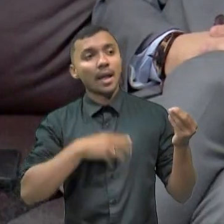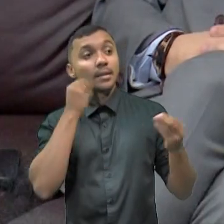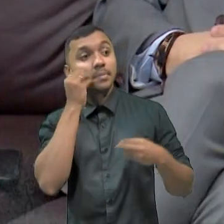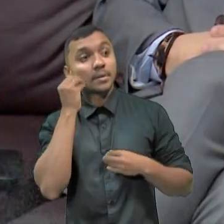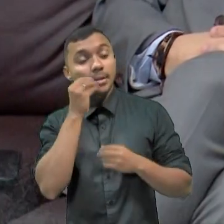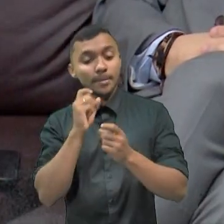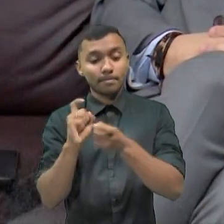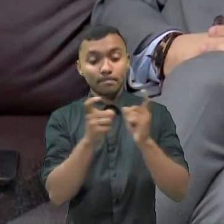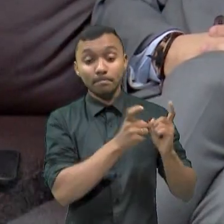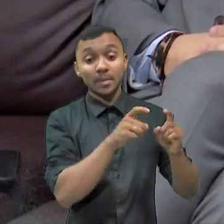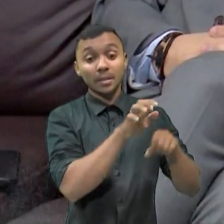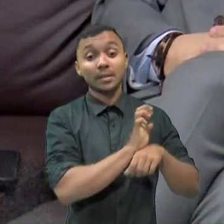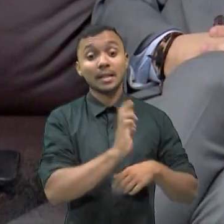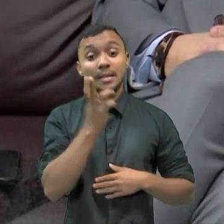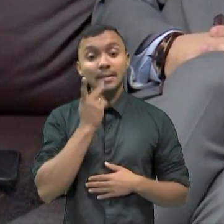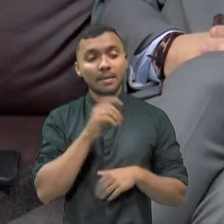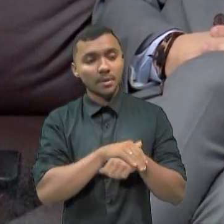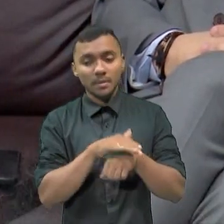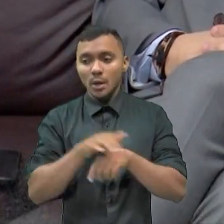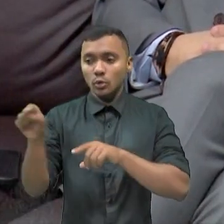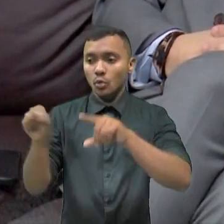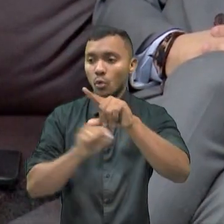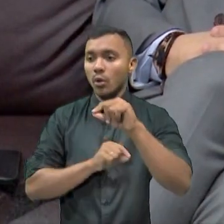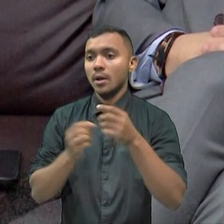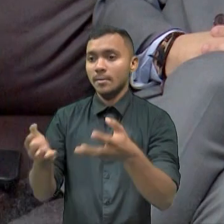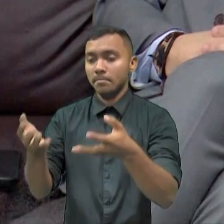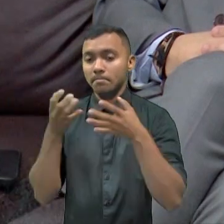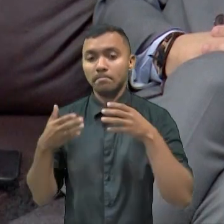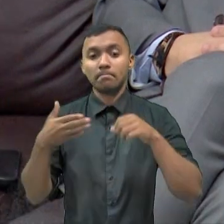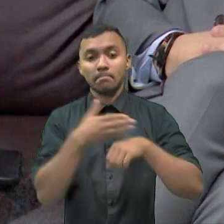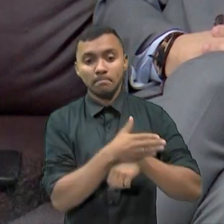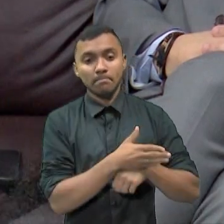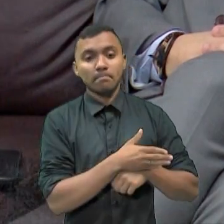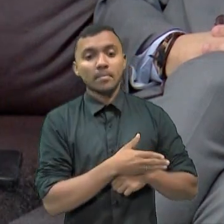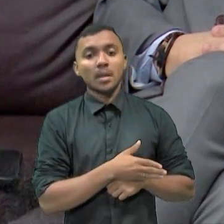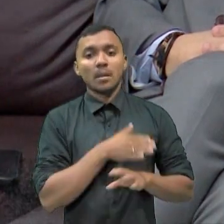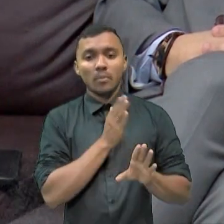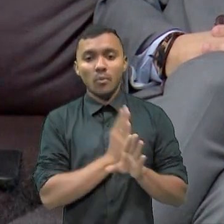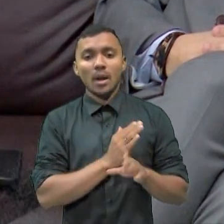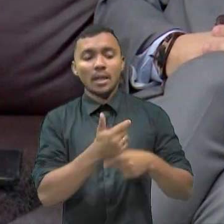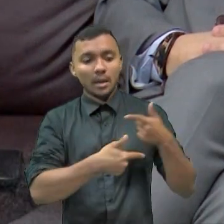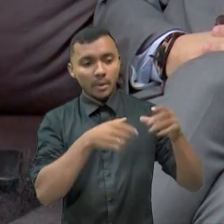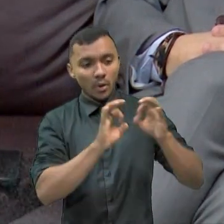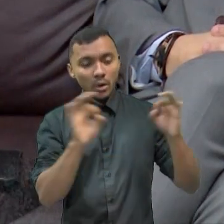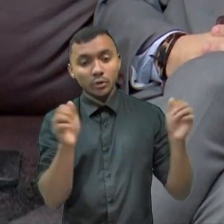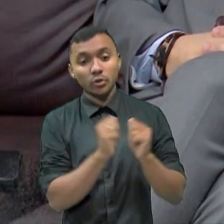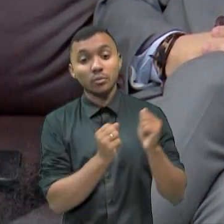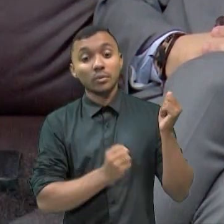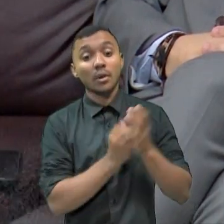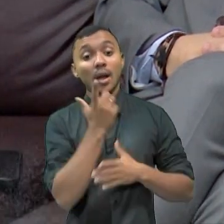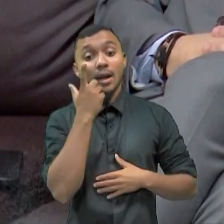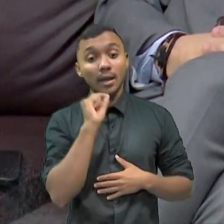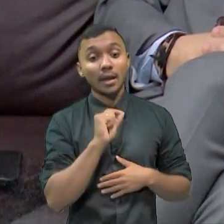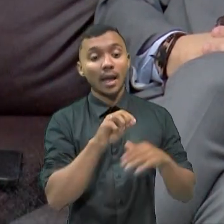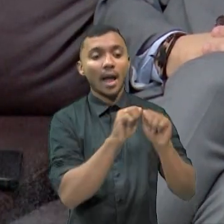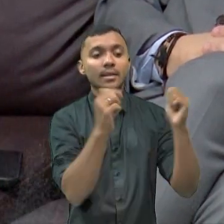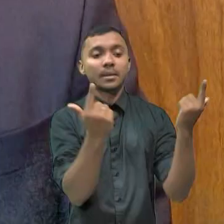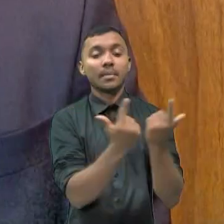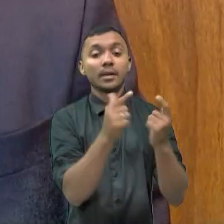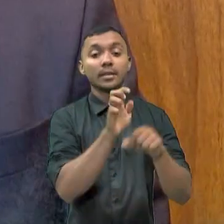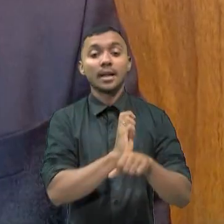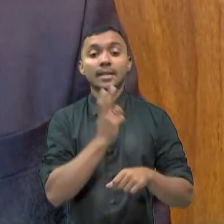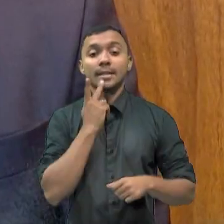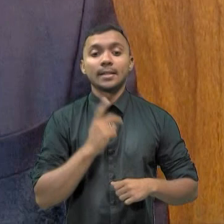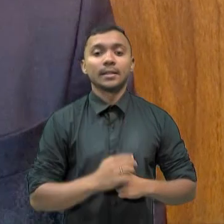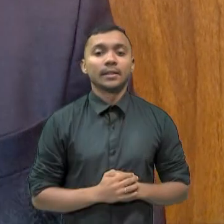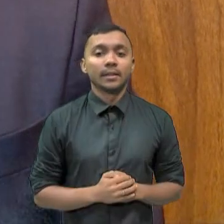que o Estado foi escolhido para sediar a conferência devido ao trabalho desenvolvido pela Assembleia Legislativa.